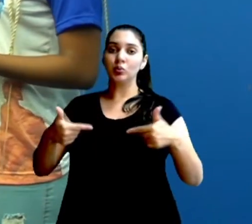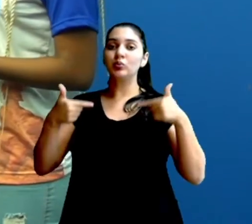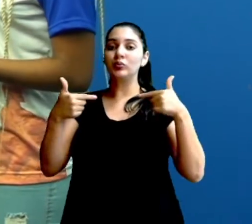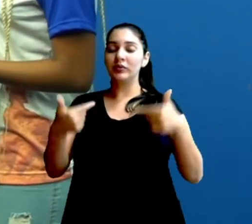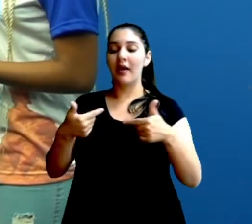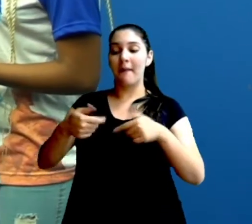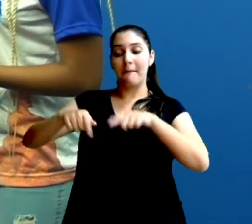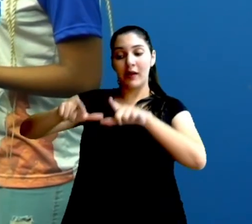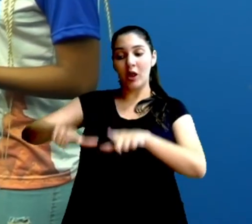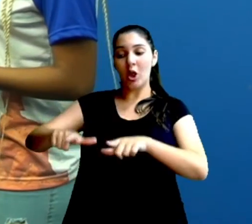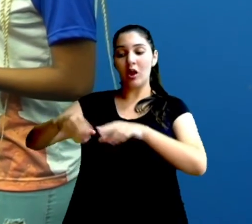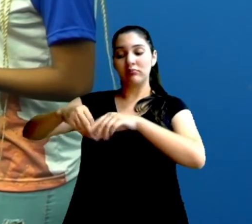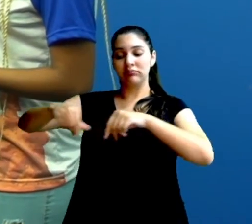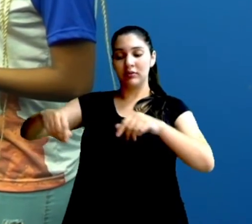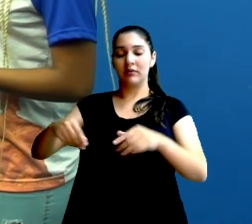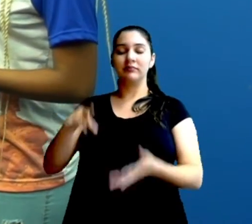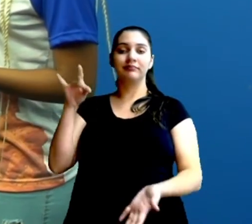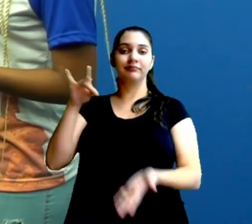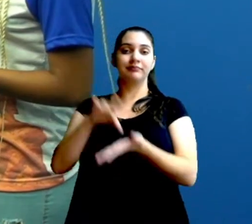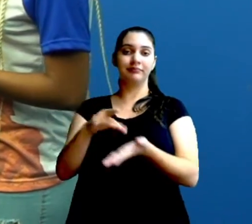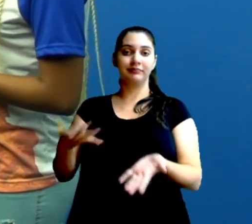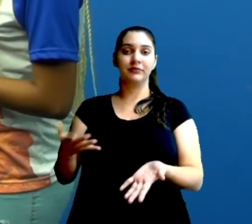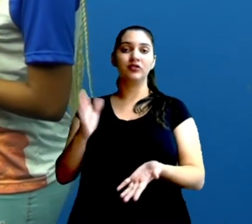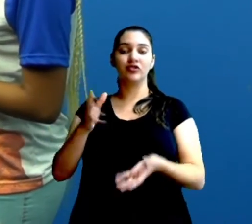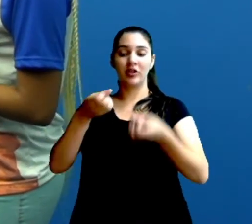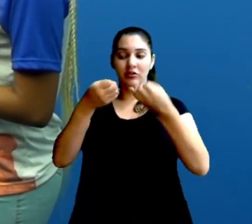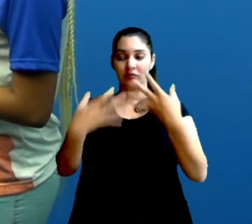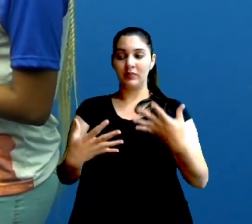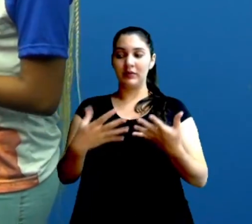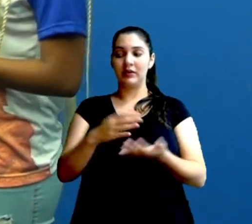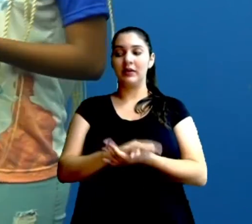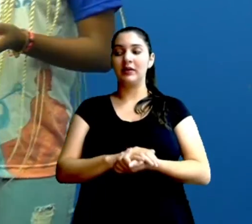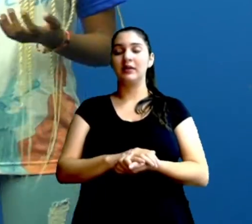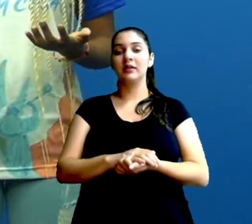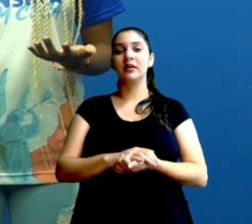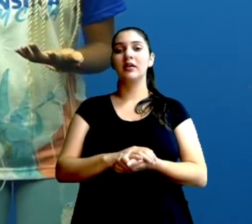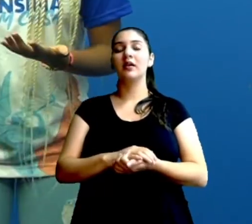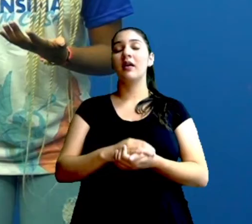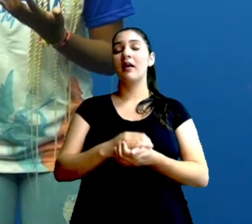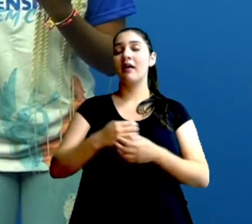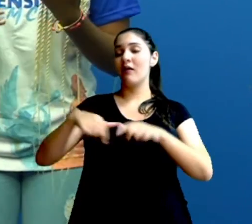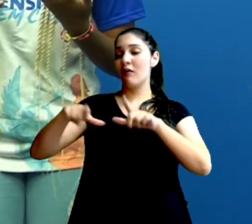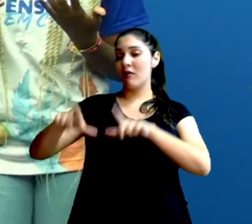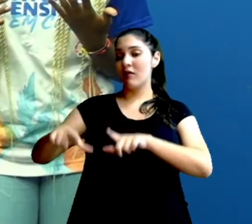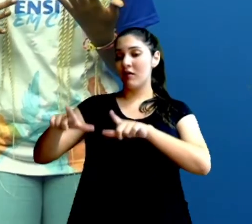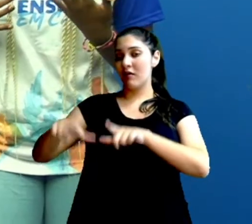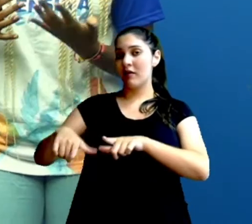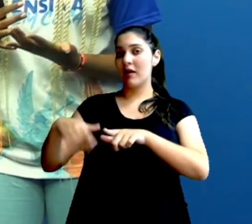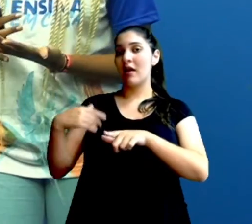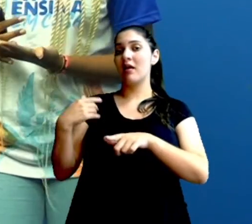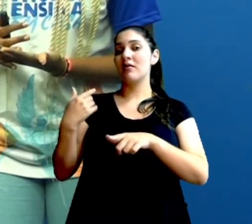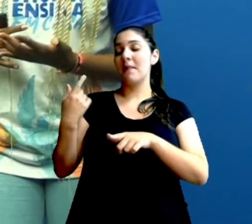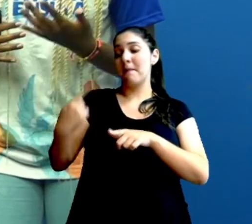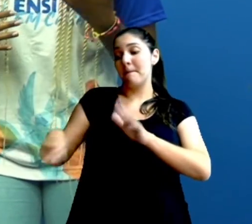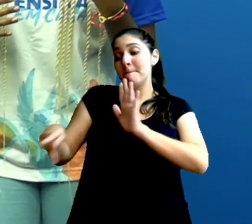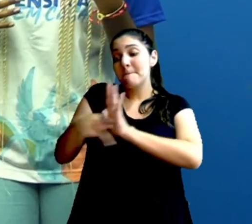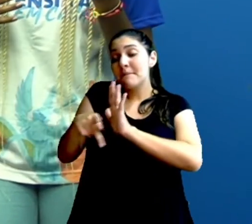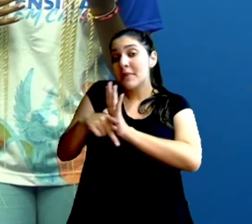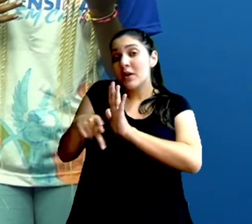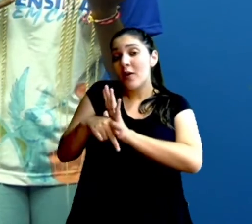fato. Porque, como eu falei nesse slide aqui, a terra, né, enquanto bem da